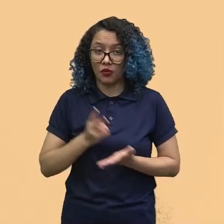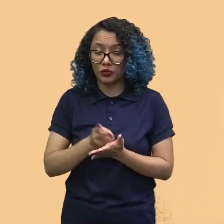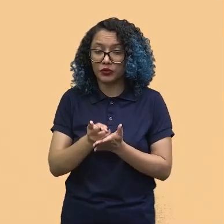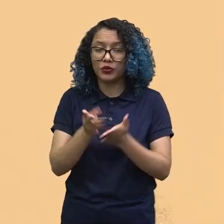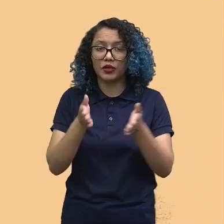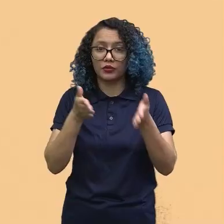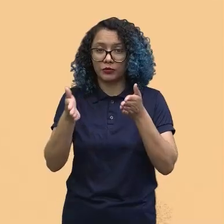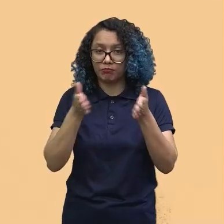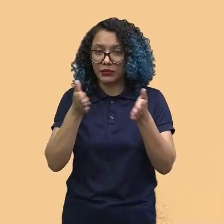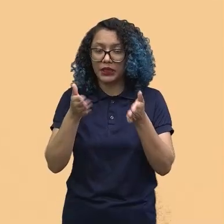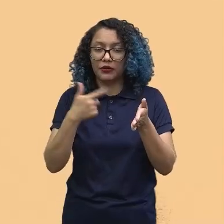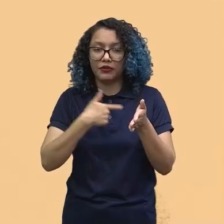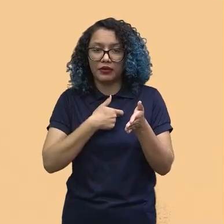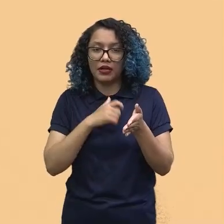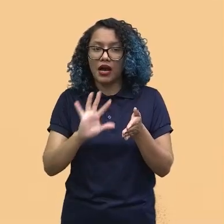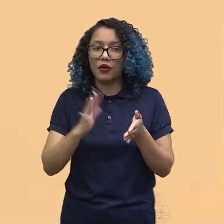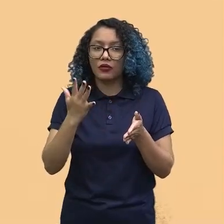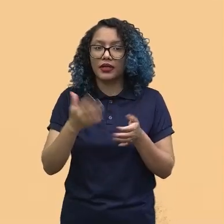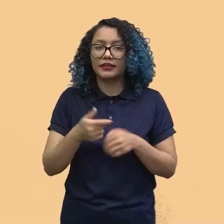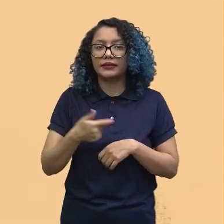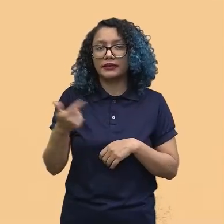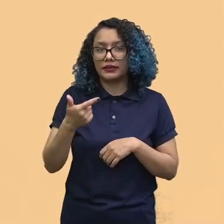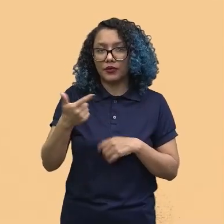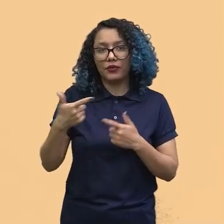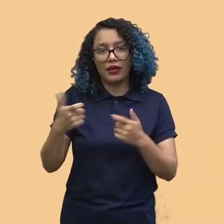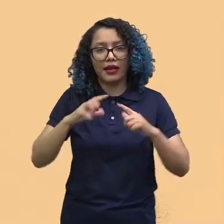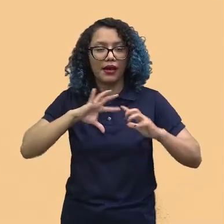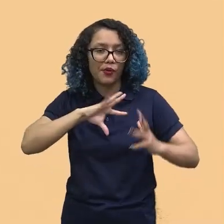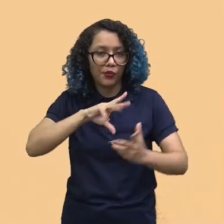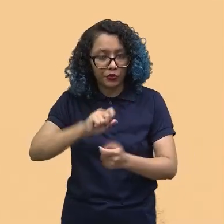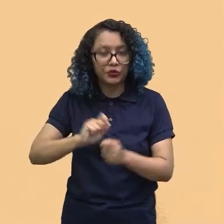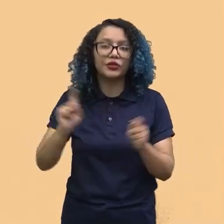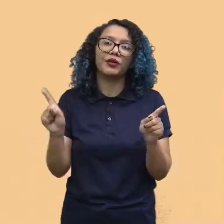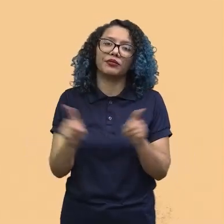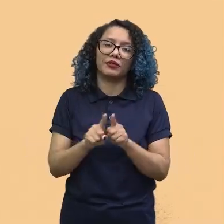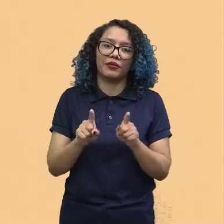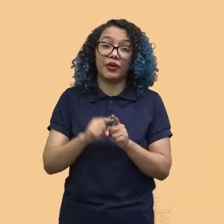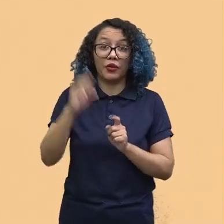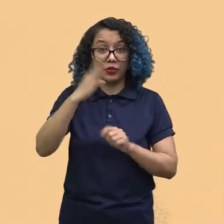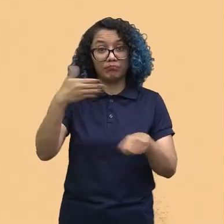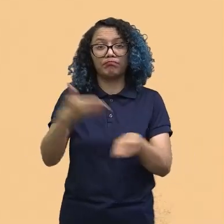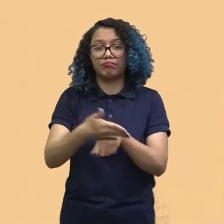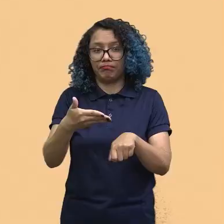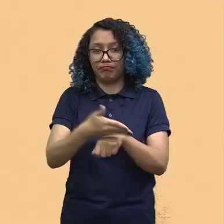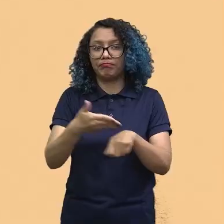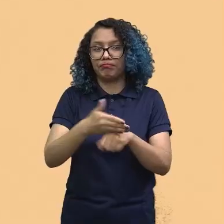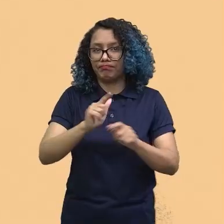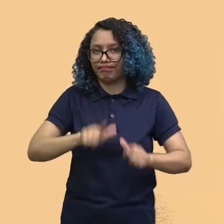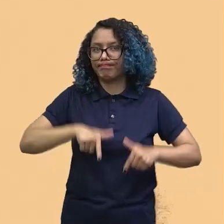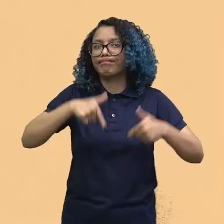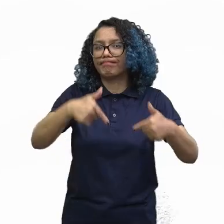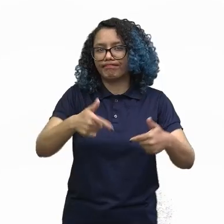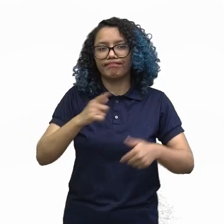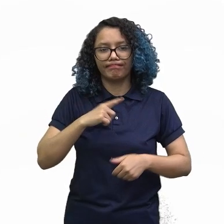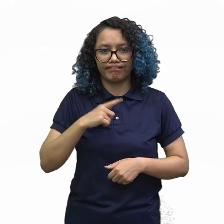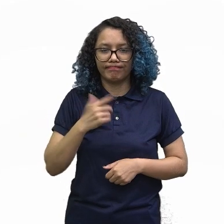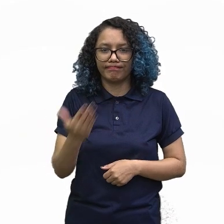Vargas, eclode a Segunda Guerra Mundial. E o Brasil vai participar ativamente dela.